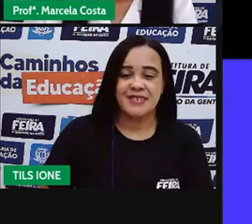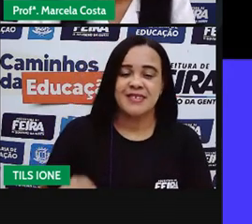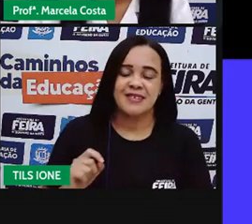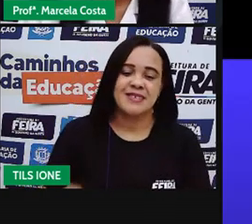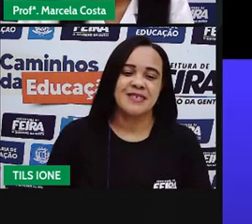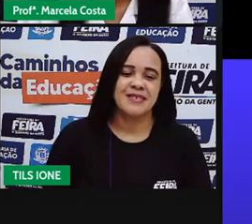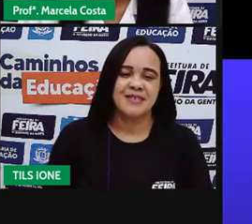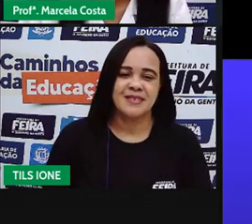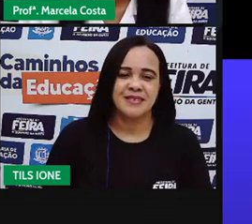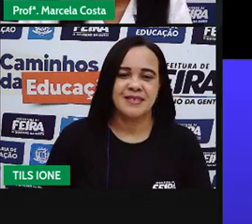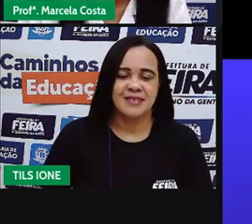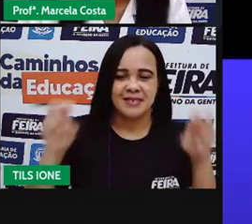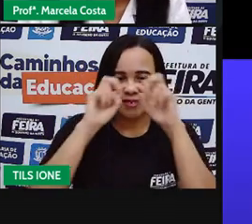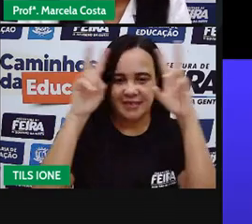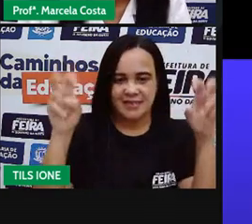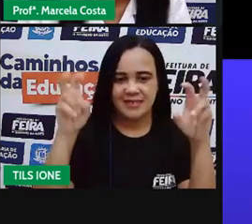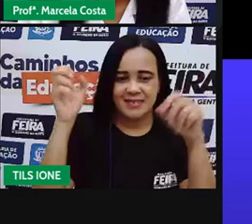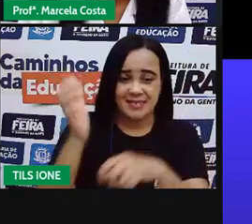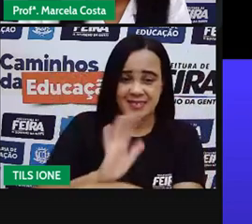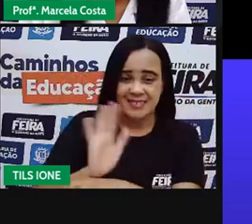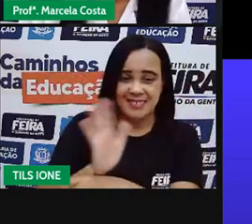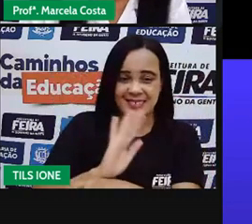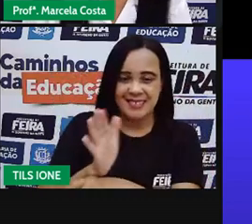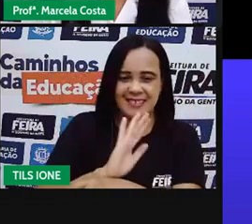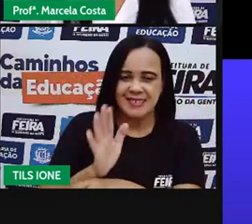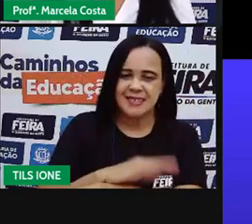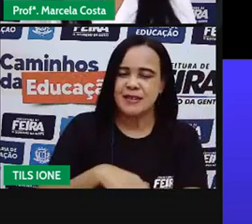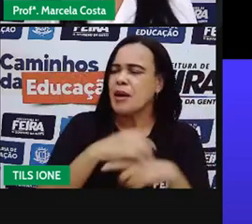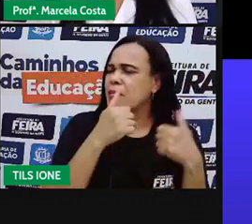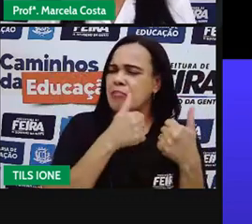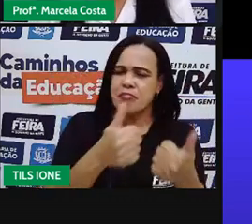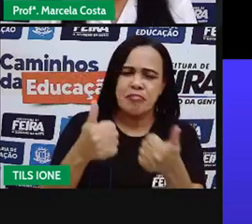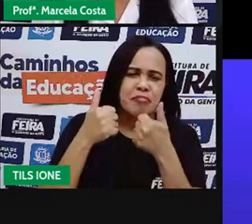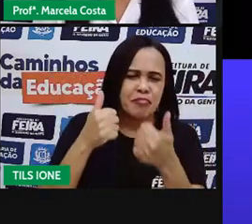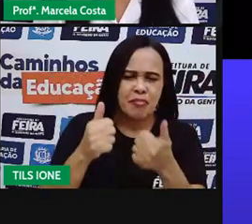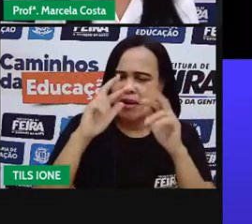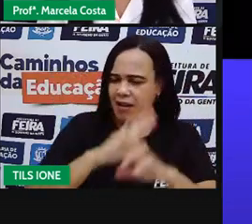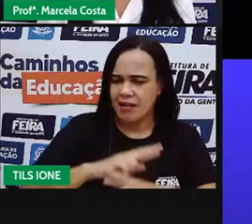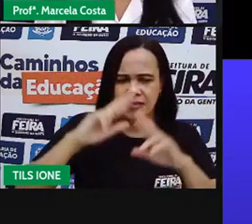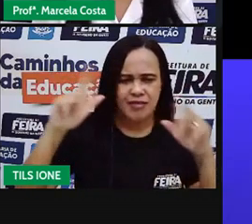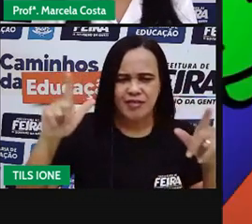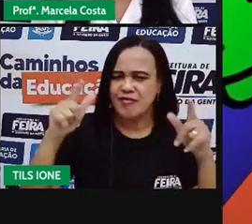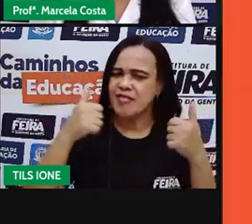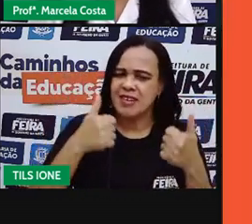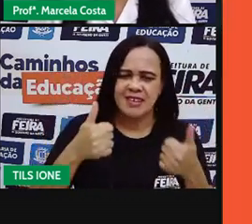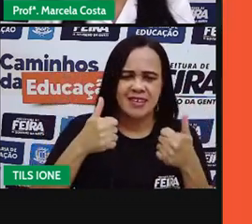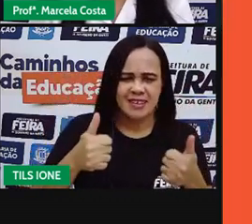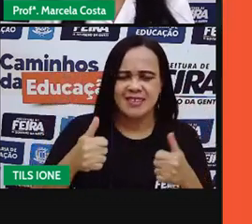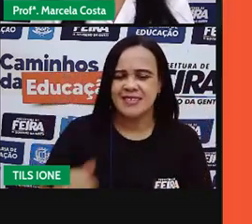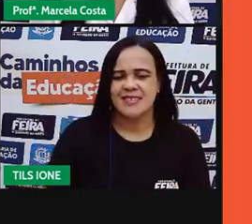O livro de hoje é Tudo Bem Ser Diferente, de Todd Parr.